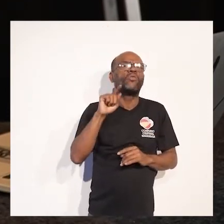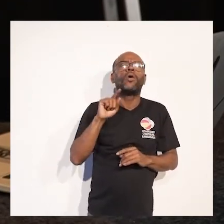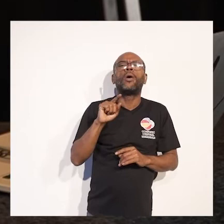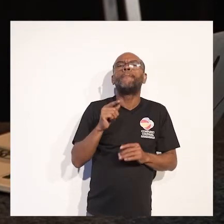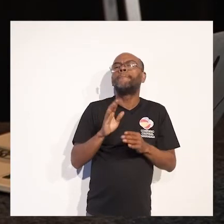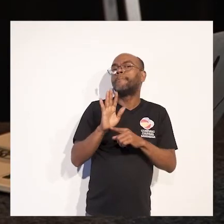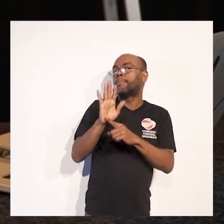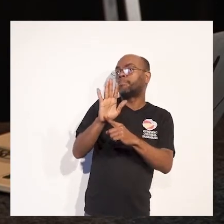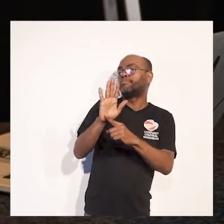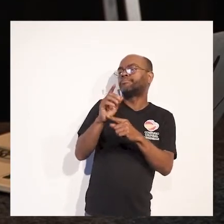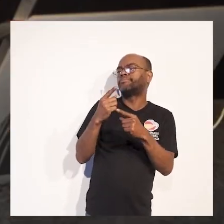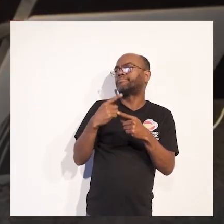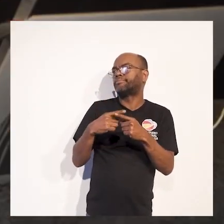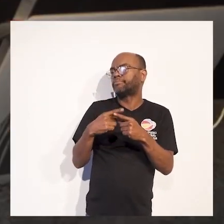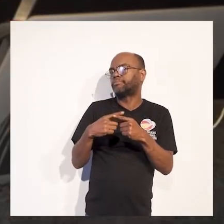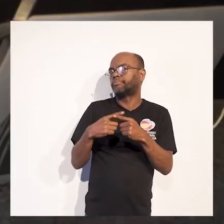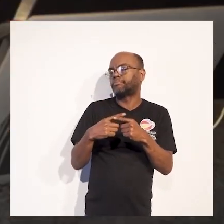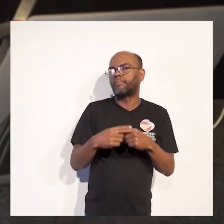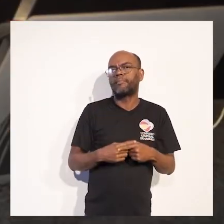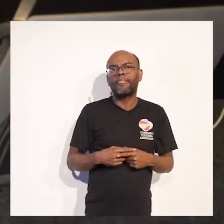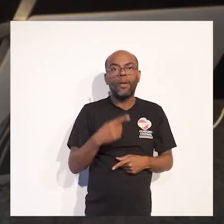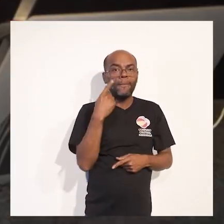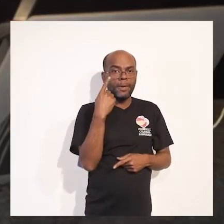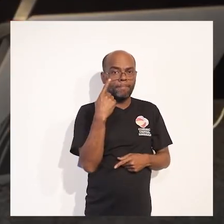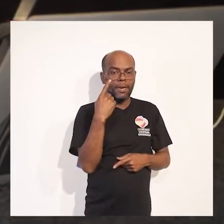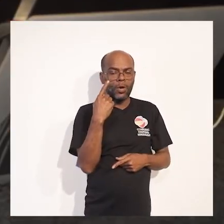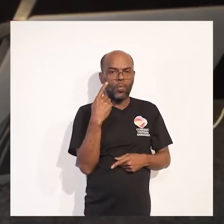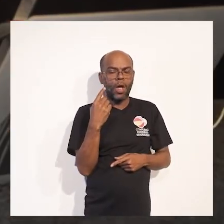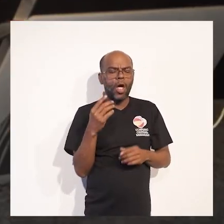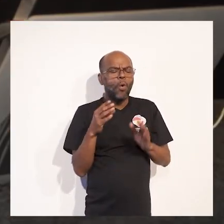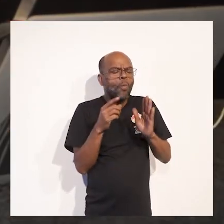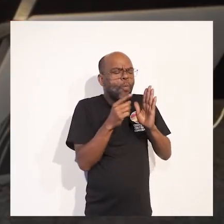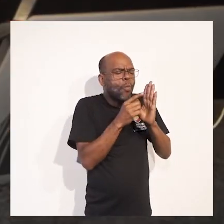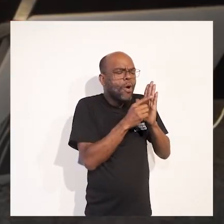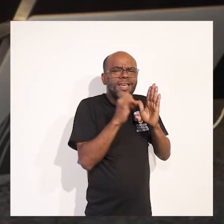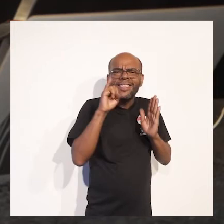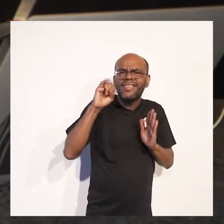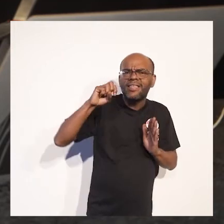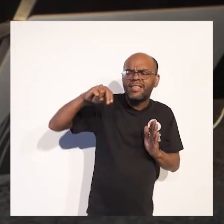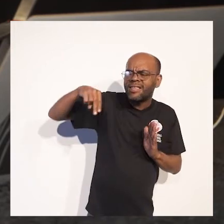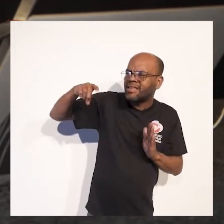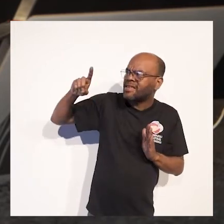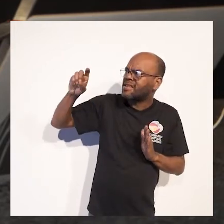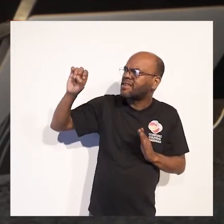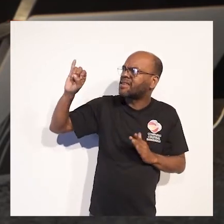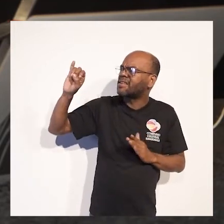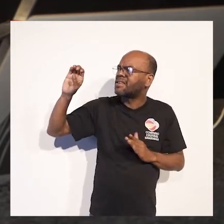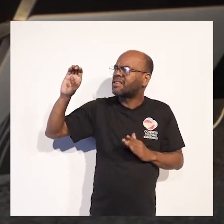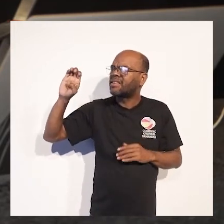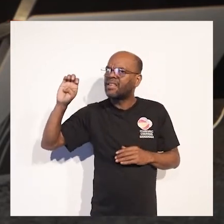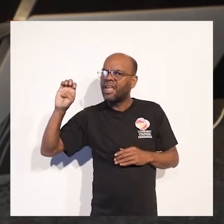porquê. O primeiro é o índice de reprodução de cor. Cada lâmpada ela tem